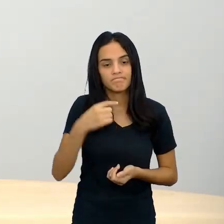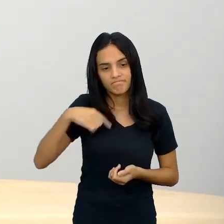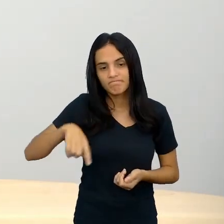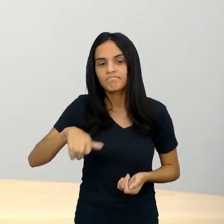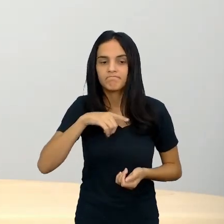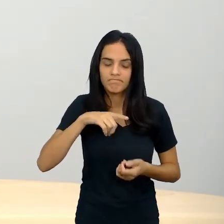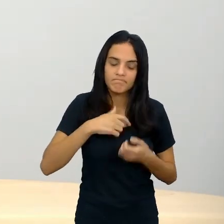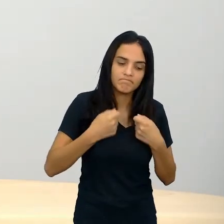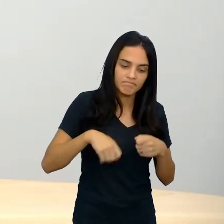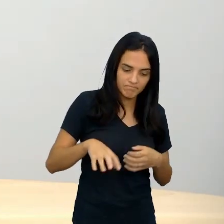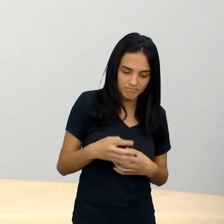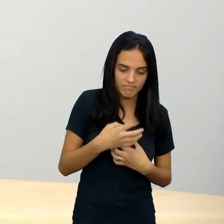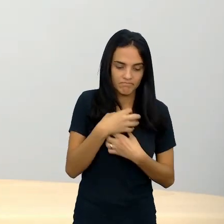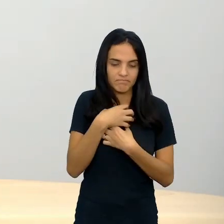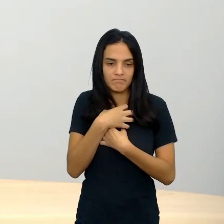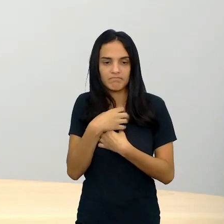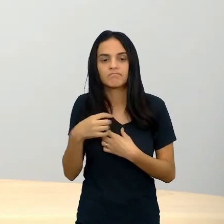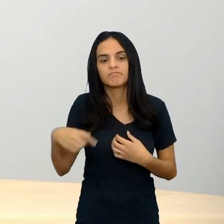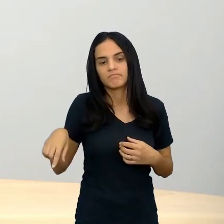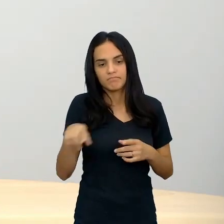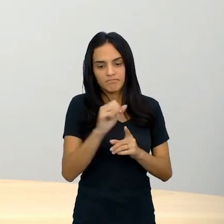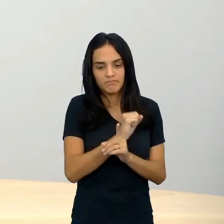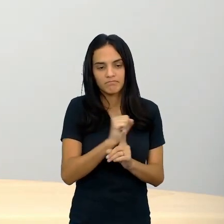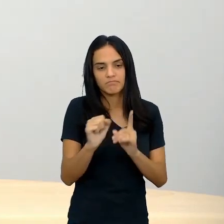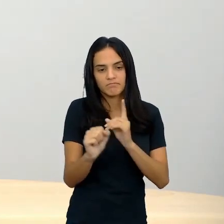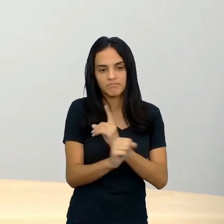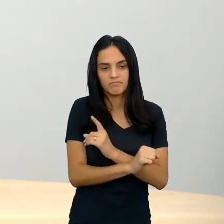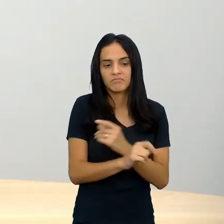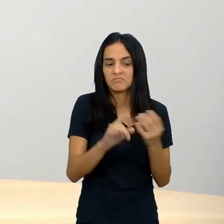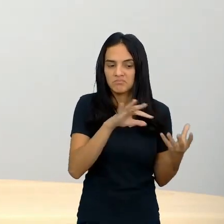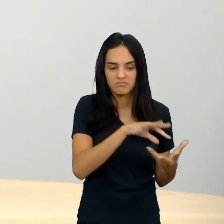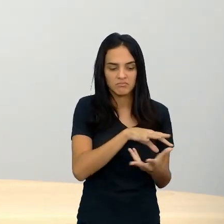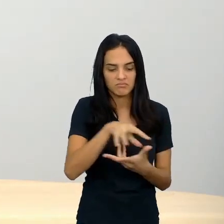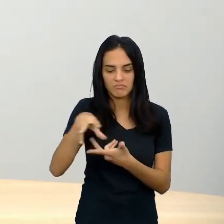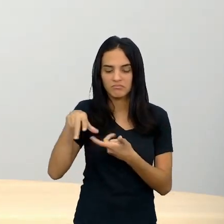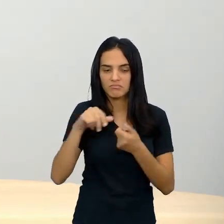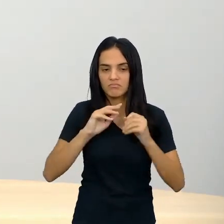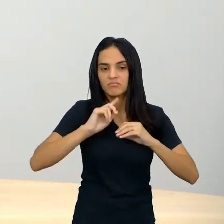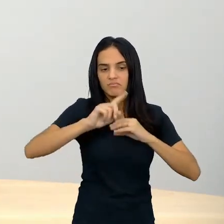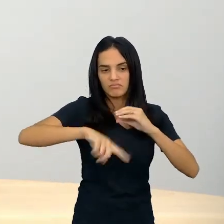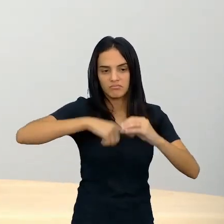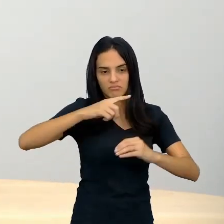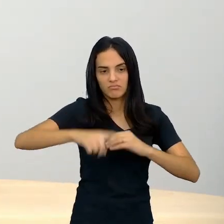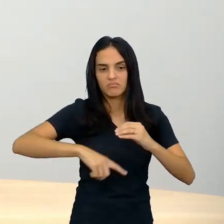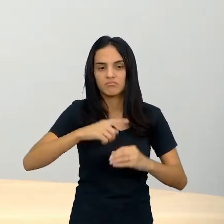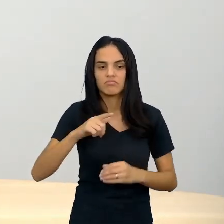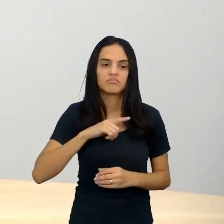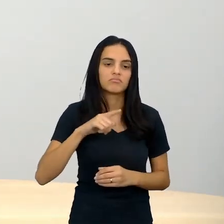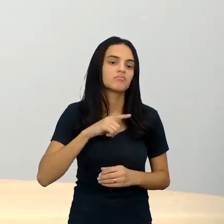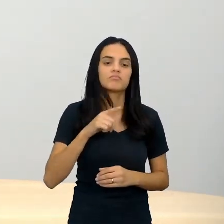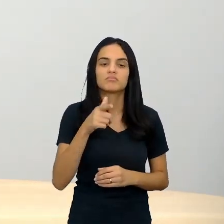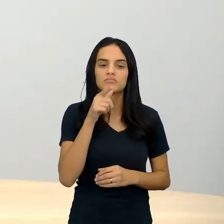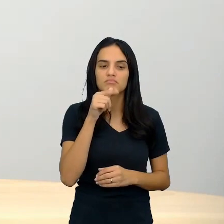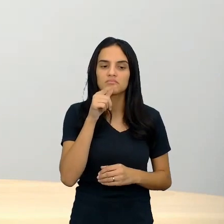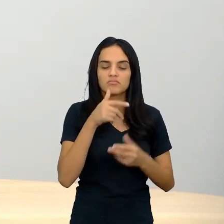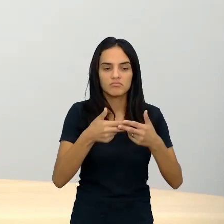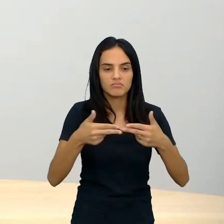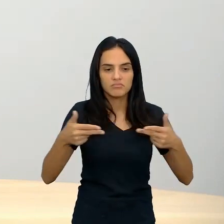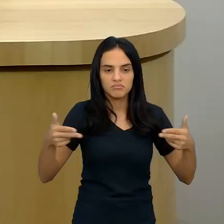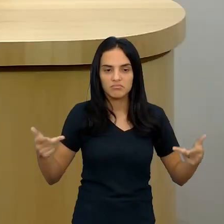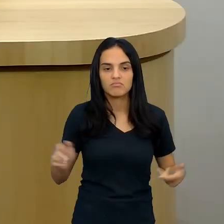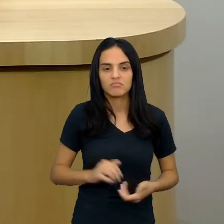ter uma sensibilização da nossa sociedade, do planeta inteiro em geral. Já visto que tem ilhas de lixo aí,